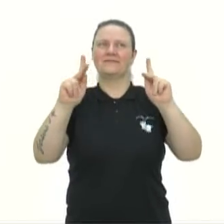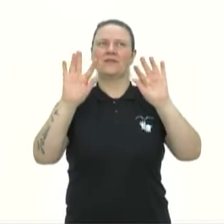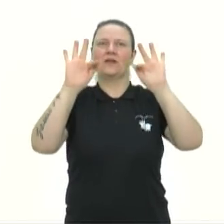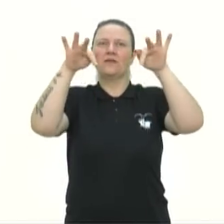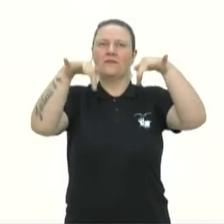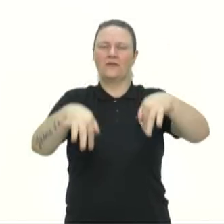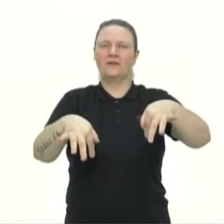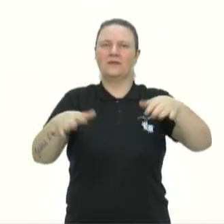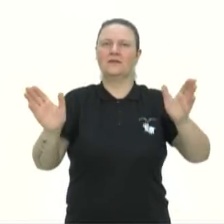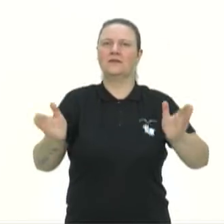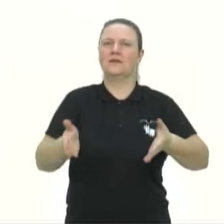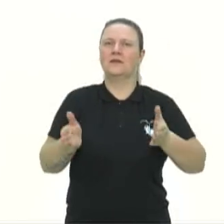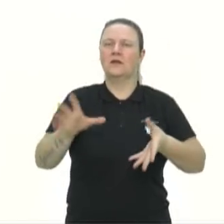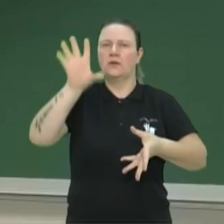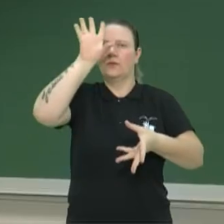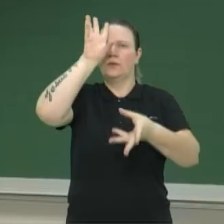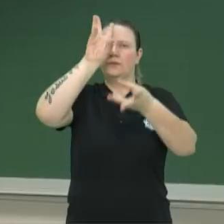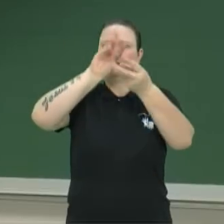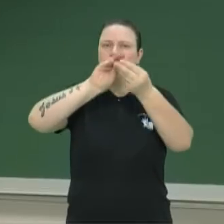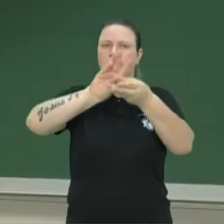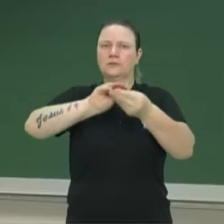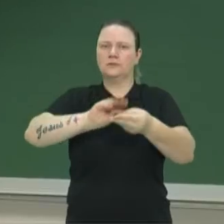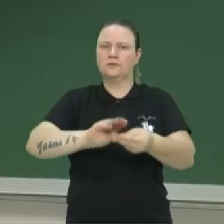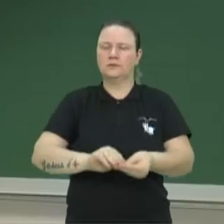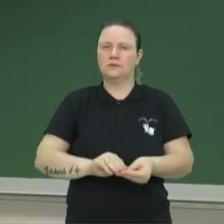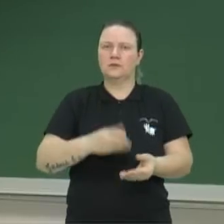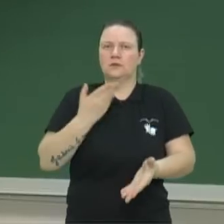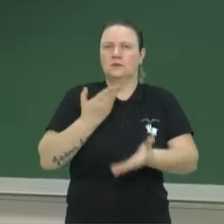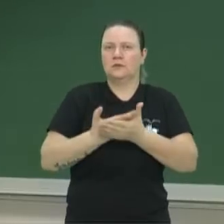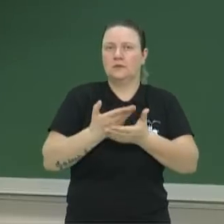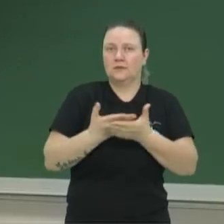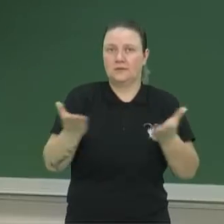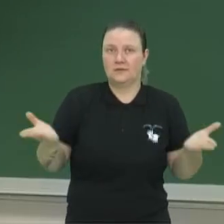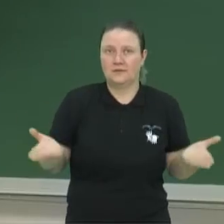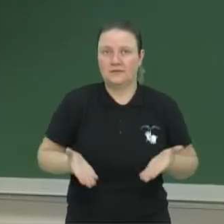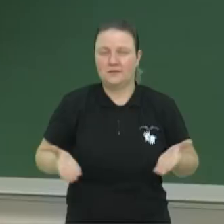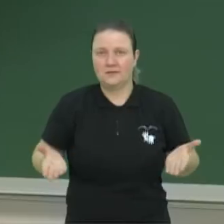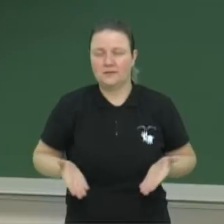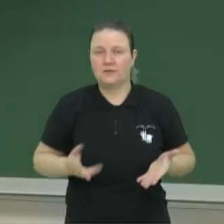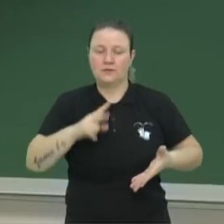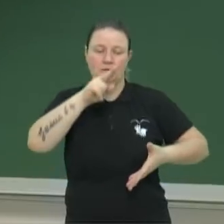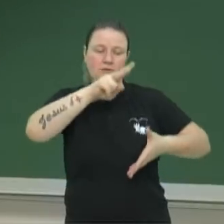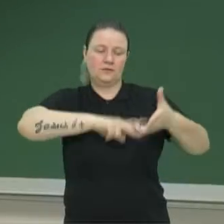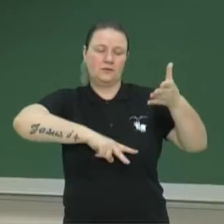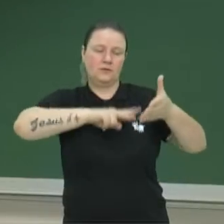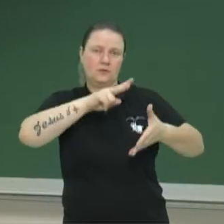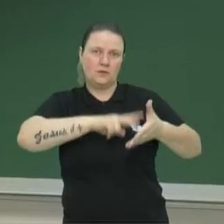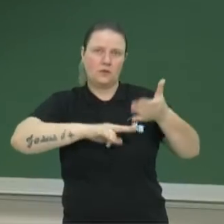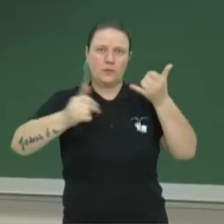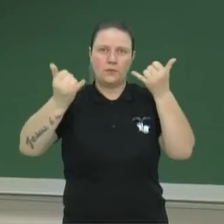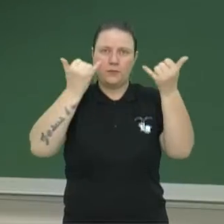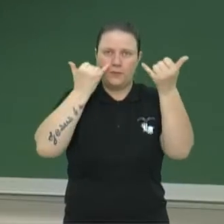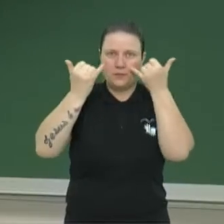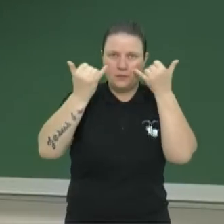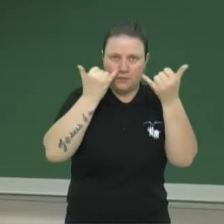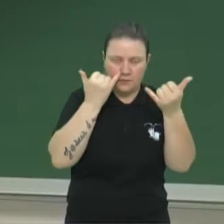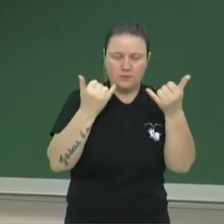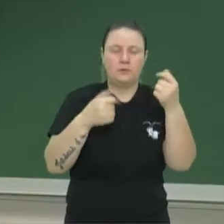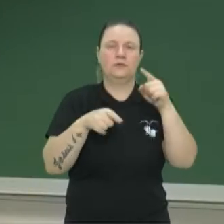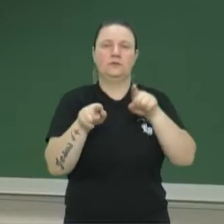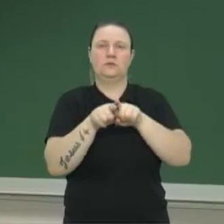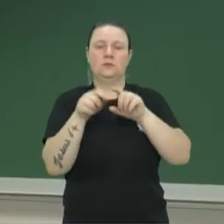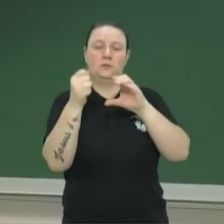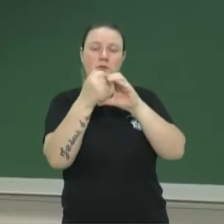Finalizando aqui, então vamos resumir um pouquinho do que nós aprendemos nesta aula. Nós lemos uma notícia, certo?